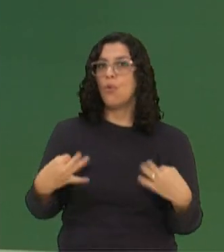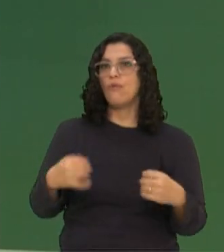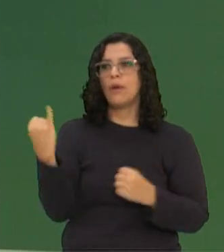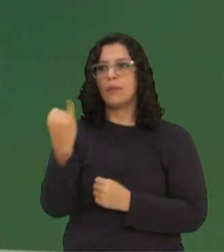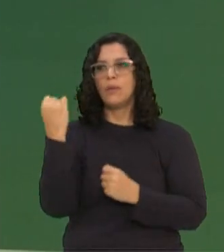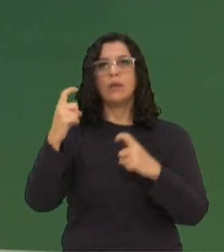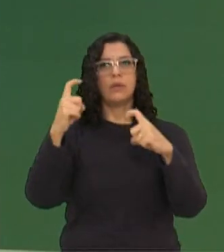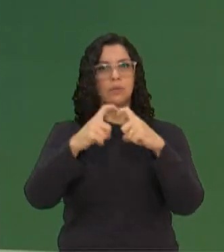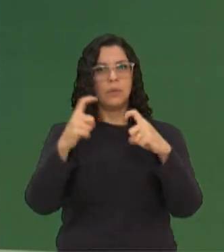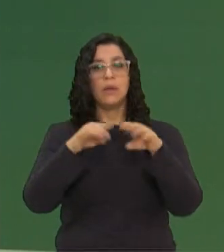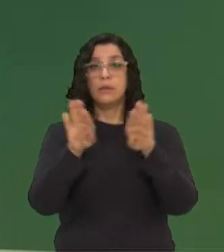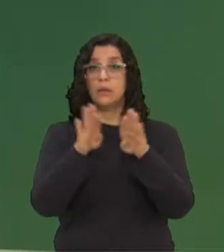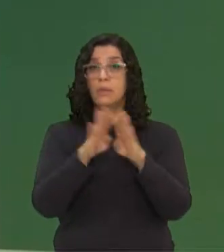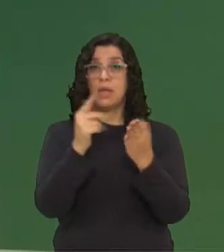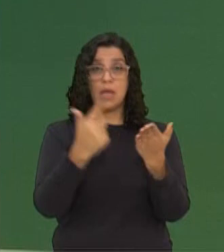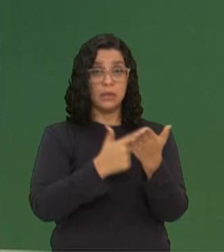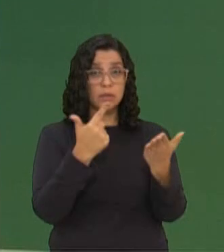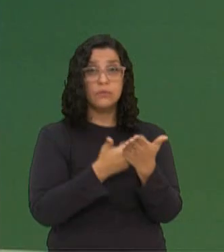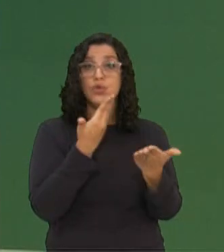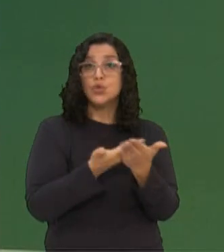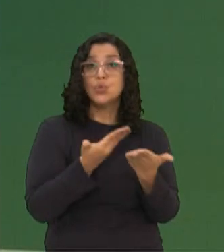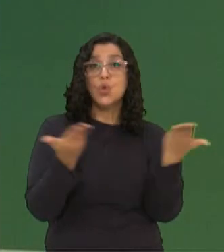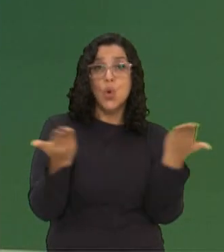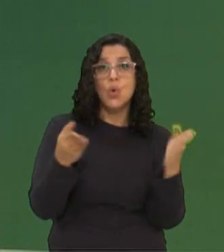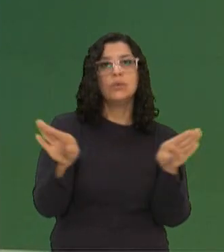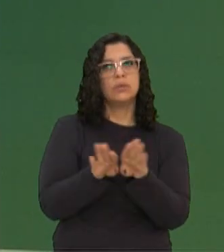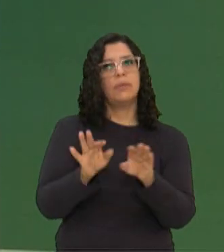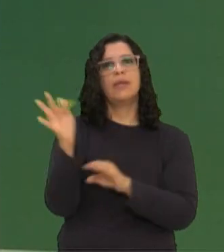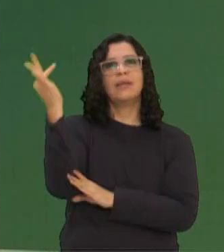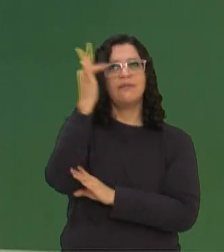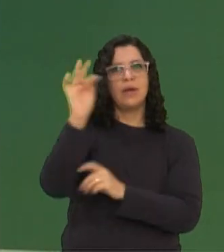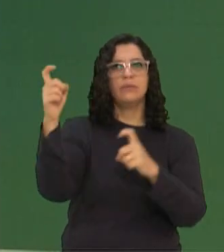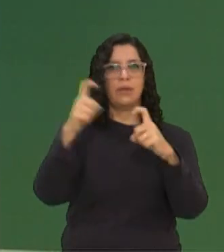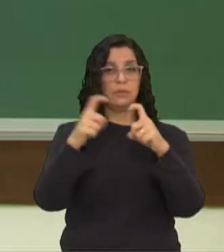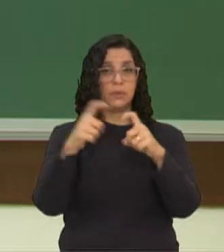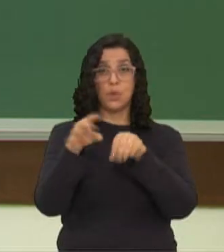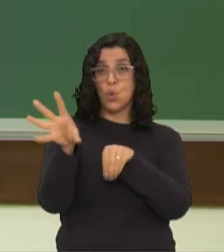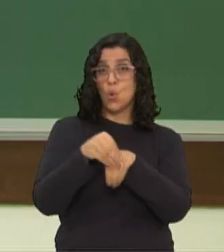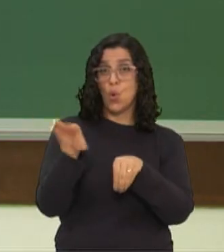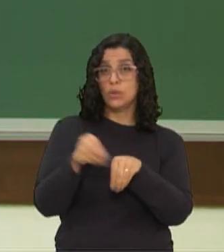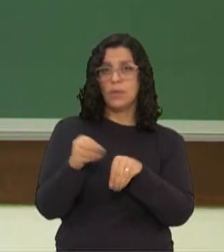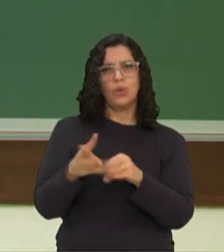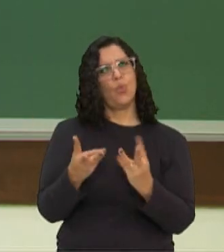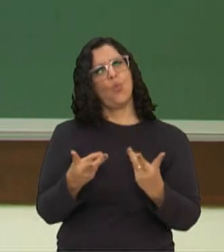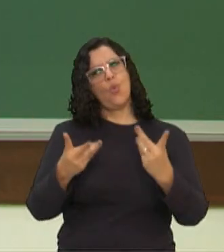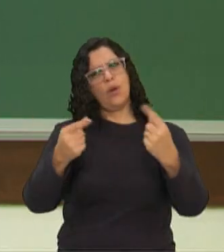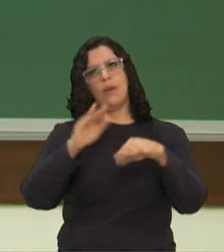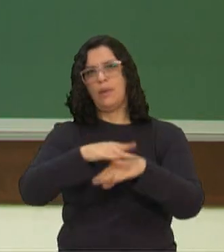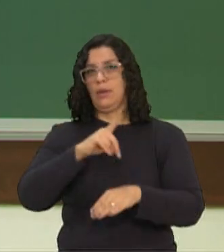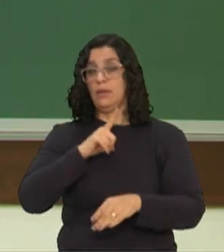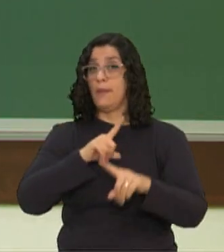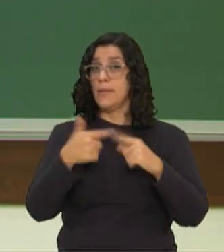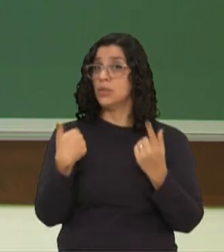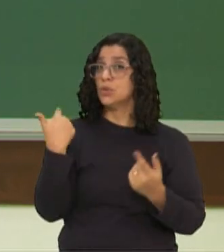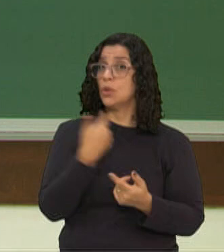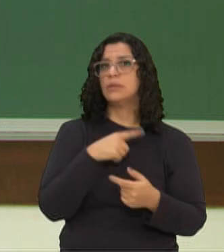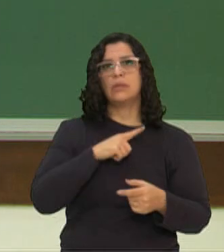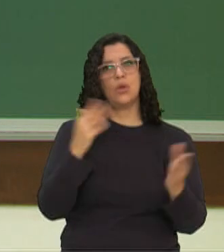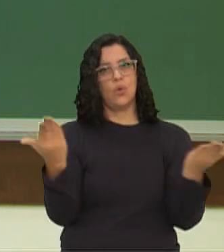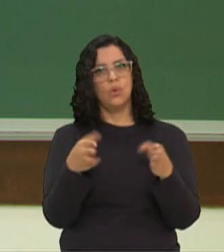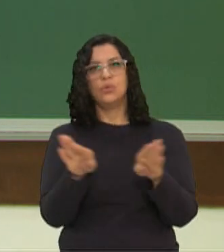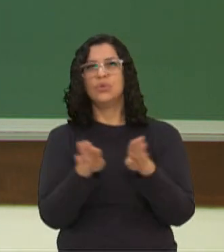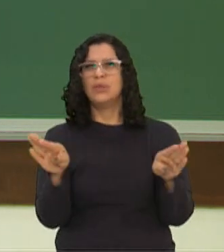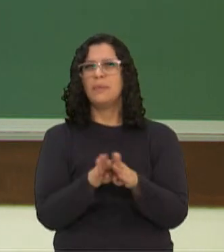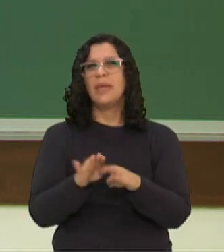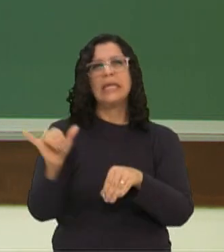esse livro é um clássico que é estudado até hoje nas faculdades de medicina. Óbvio que o conhecimento já está mais aprimorado que isso. E nós temos hoje